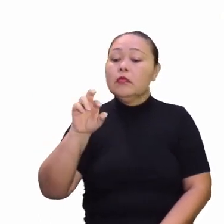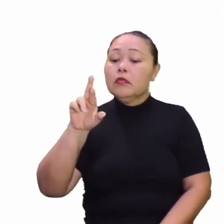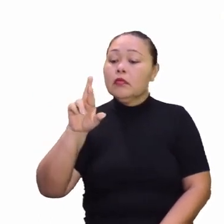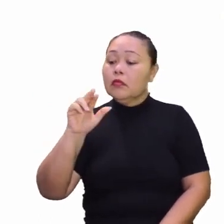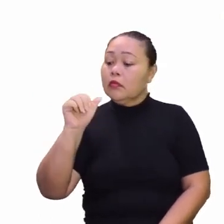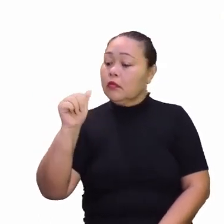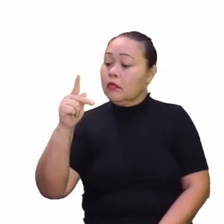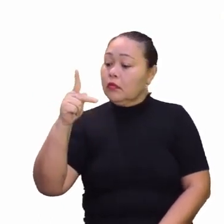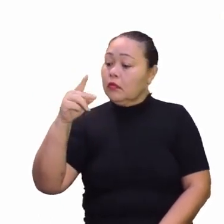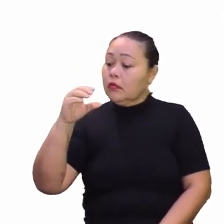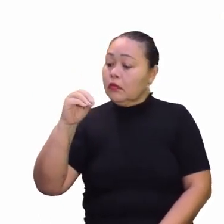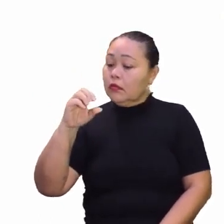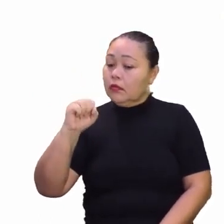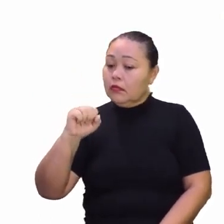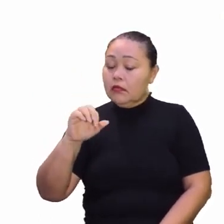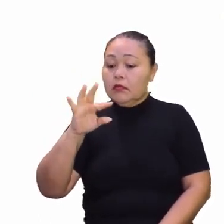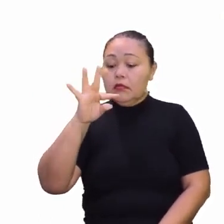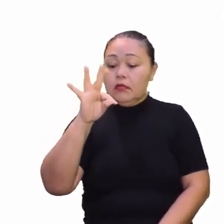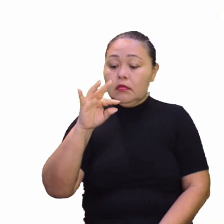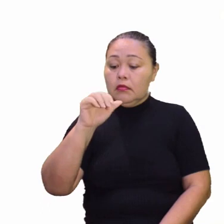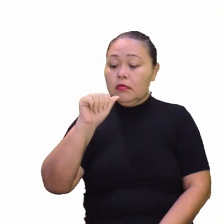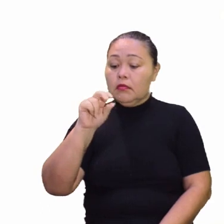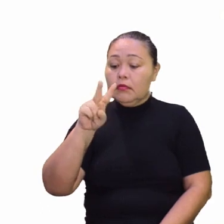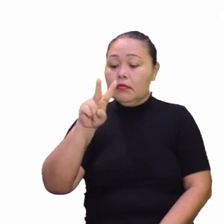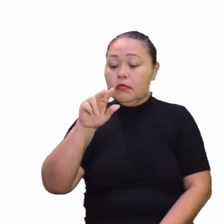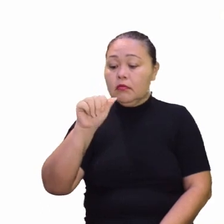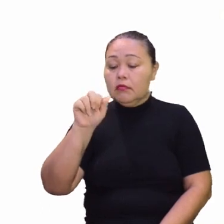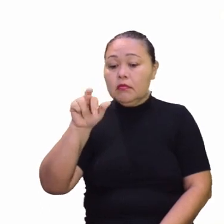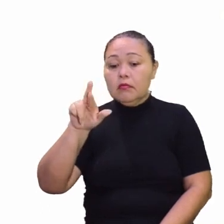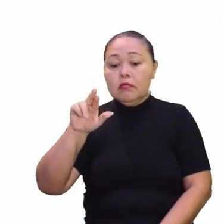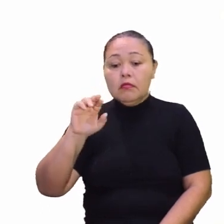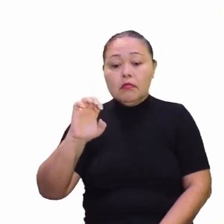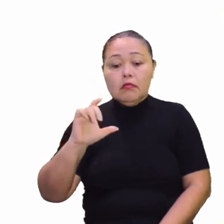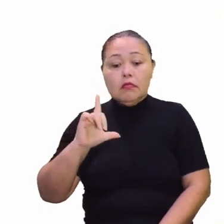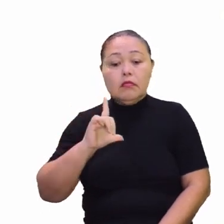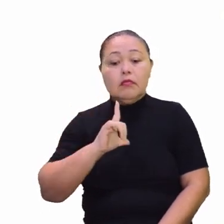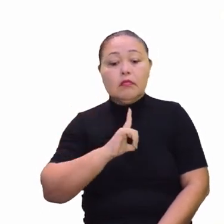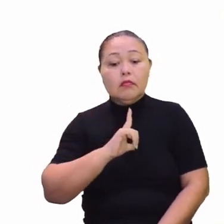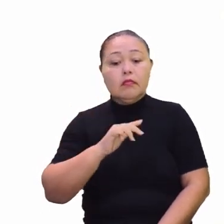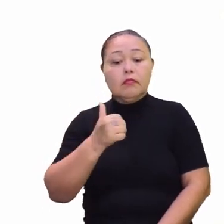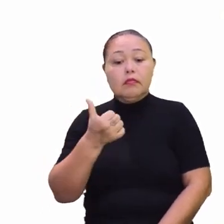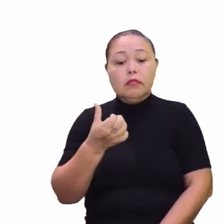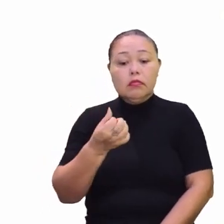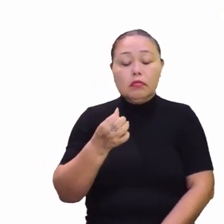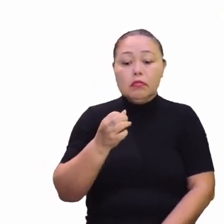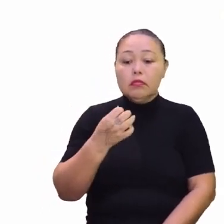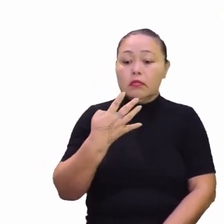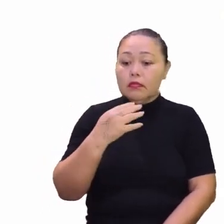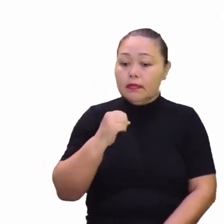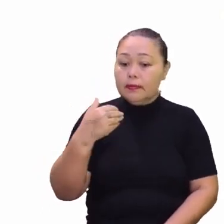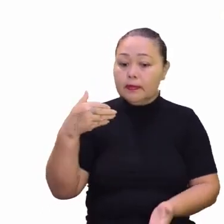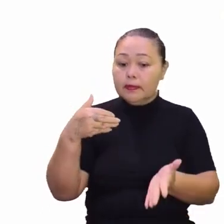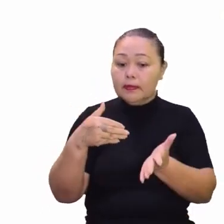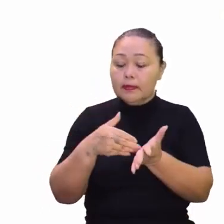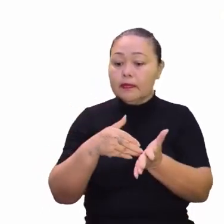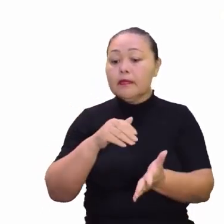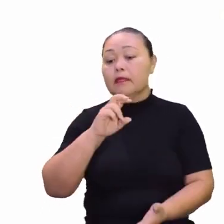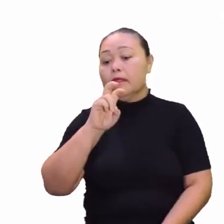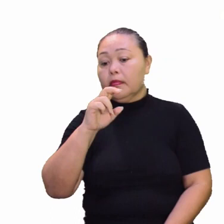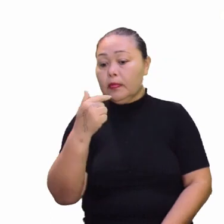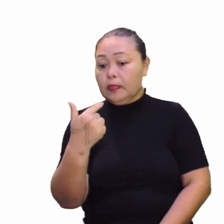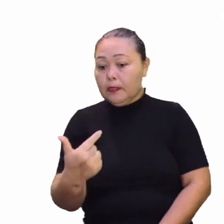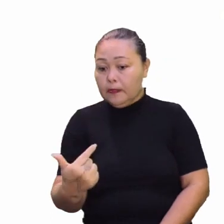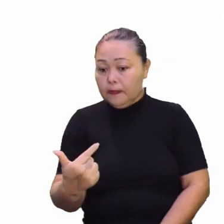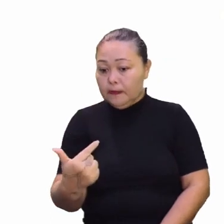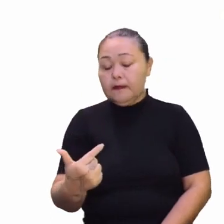importante, hein? fez aí a expedição de 1648 a 1652.